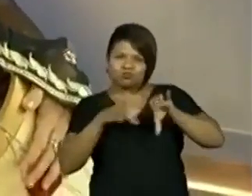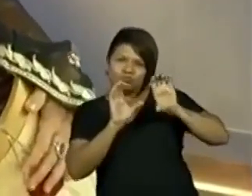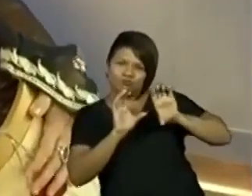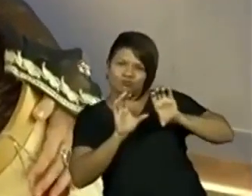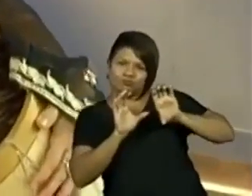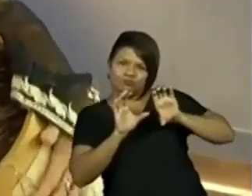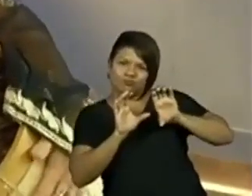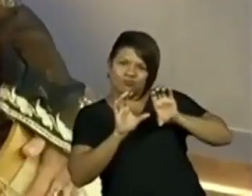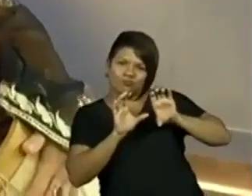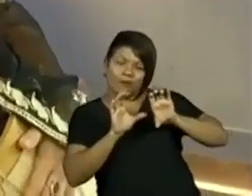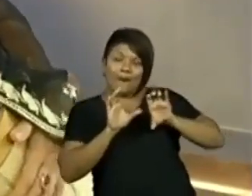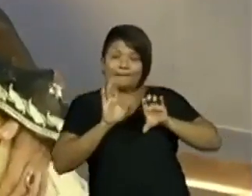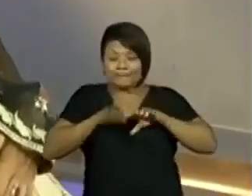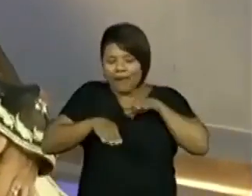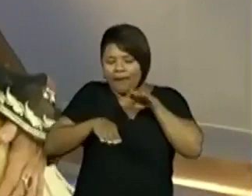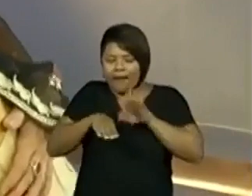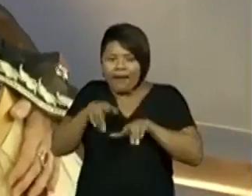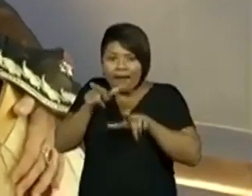Com os pés.